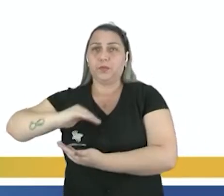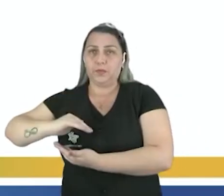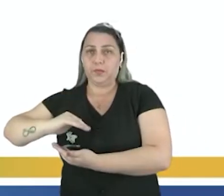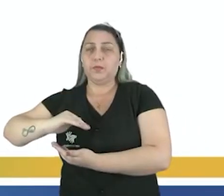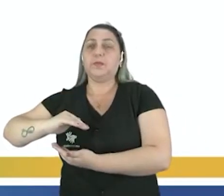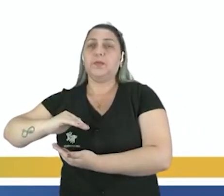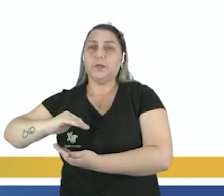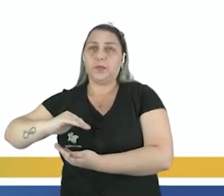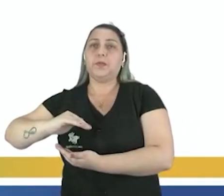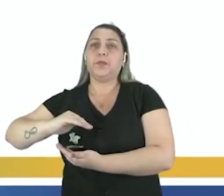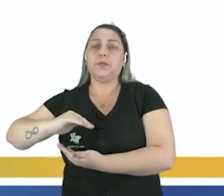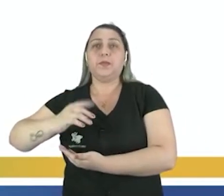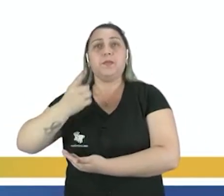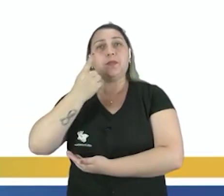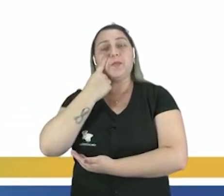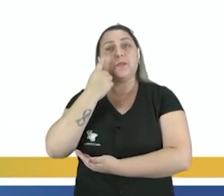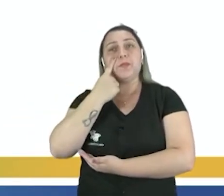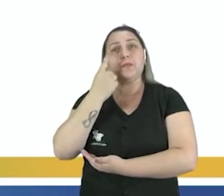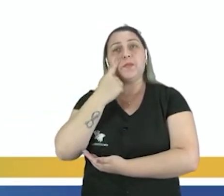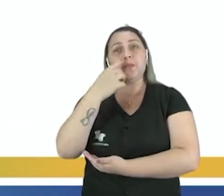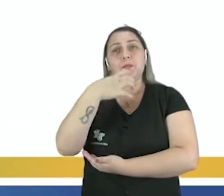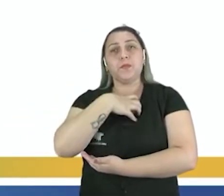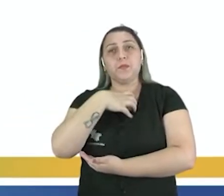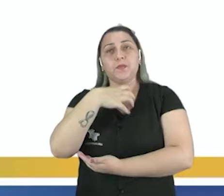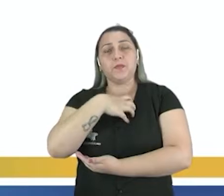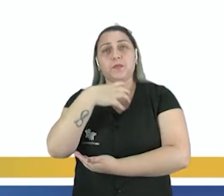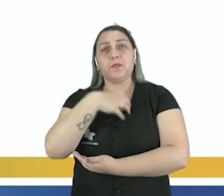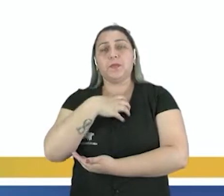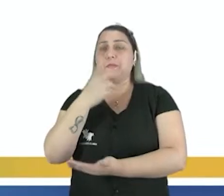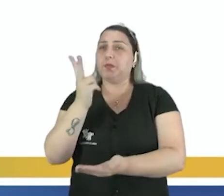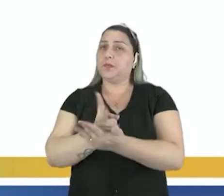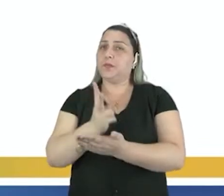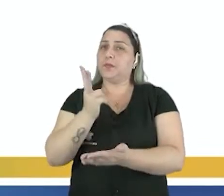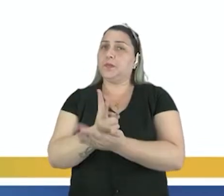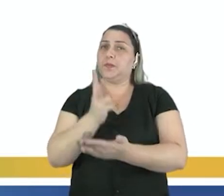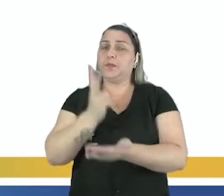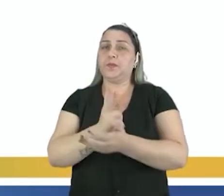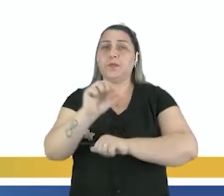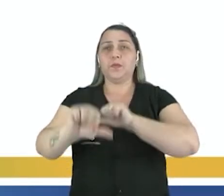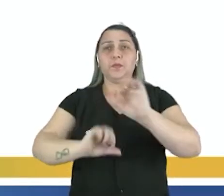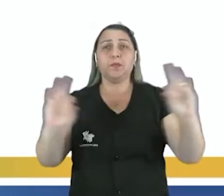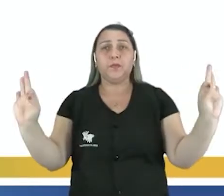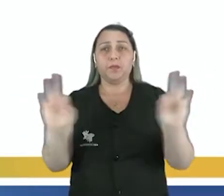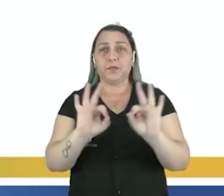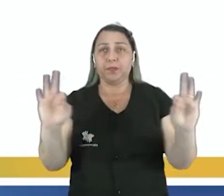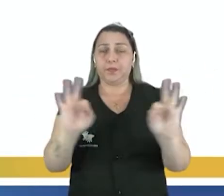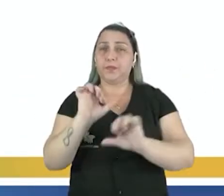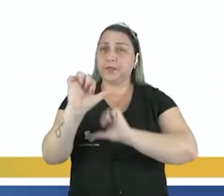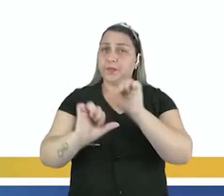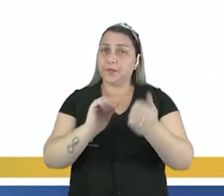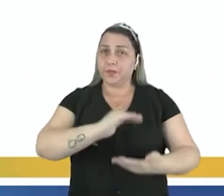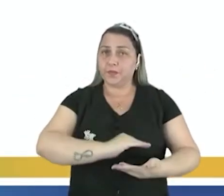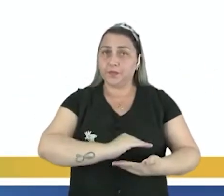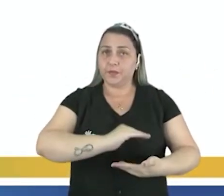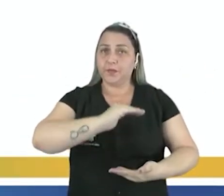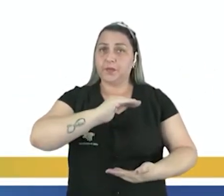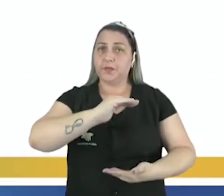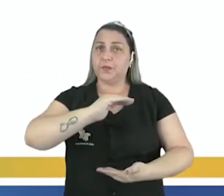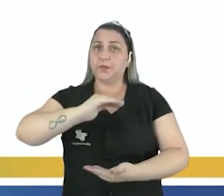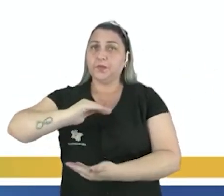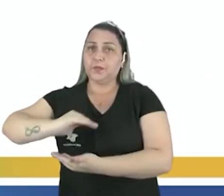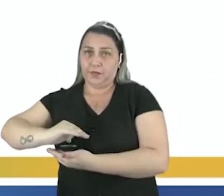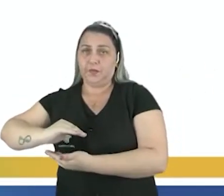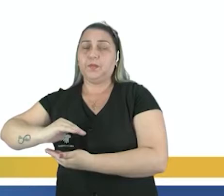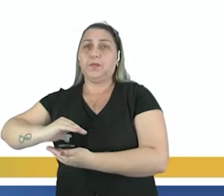obtive a imagem menor. Repare que o formato é o mesmo, não muda nada, só o que muda vai ser o tamanho. Ou seja,